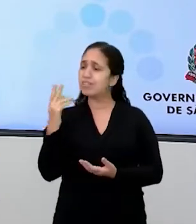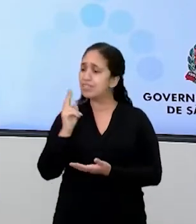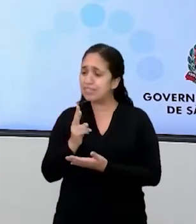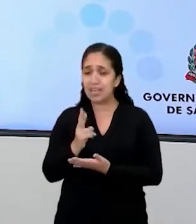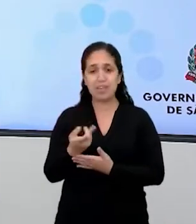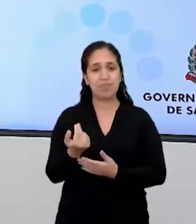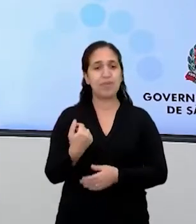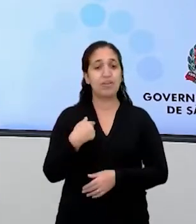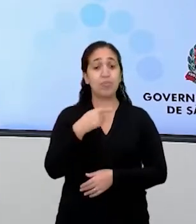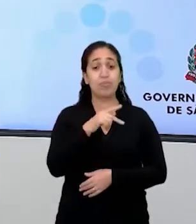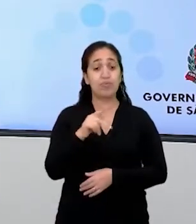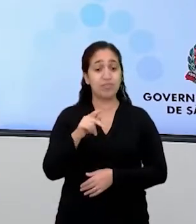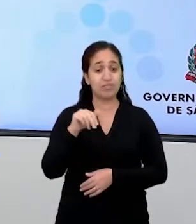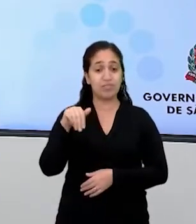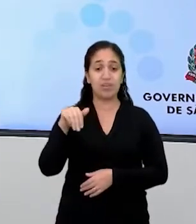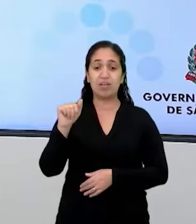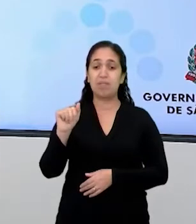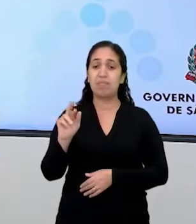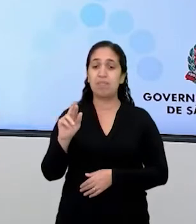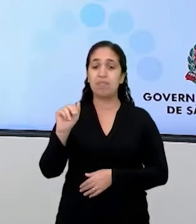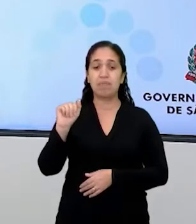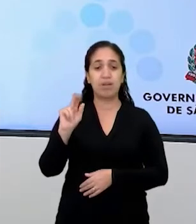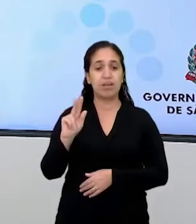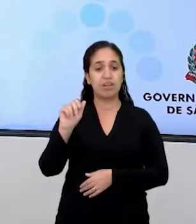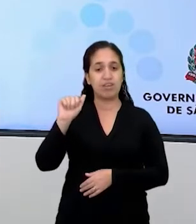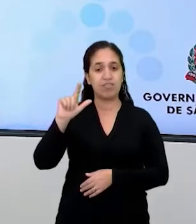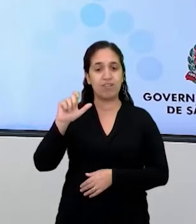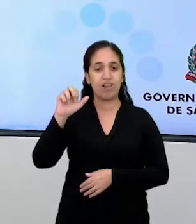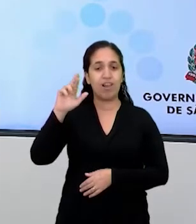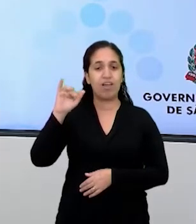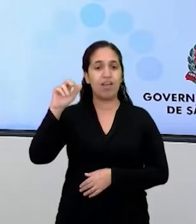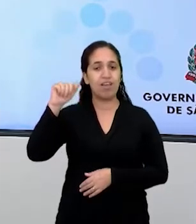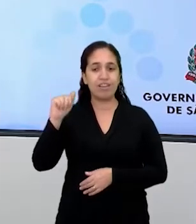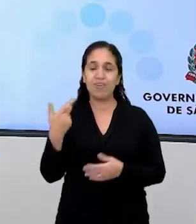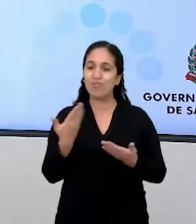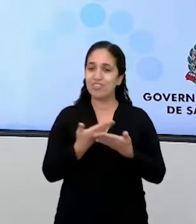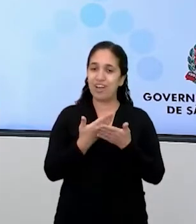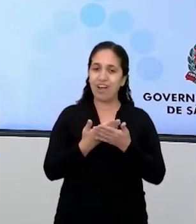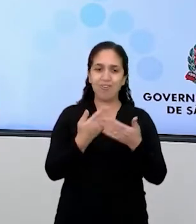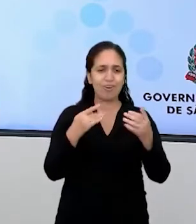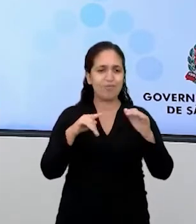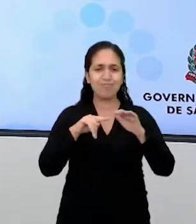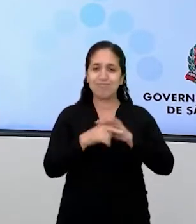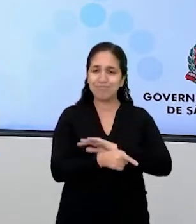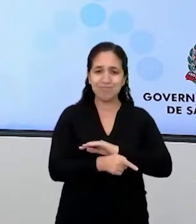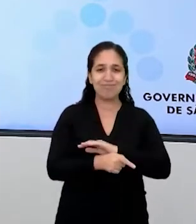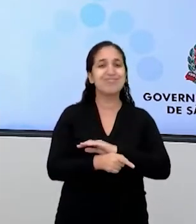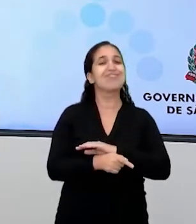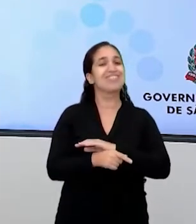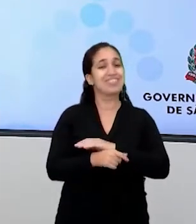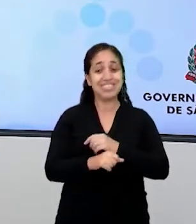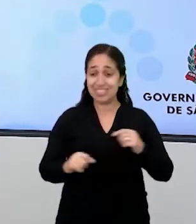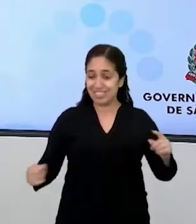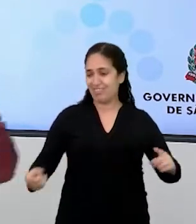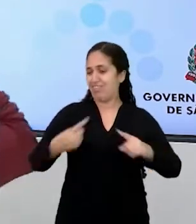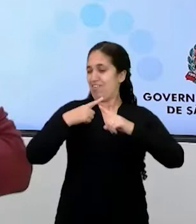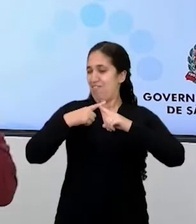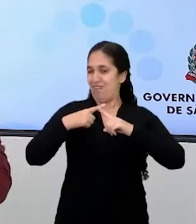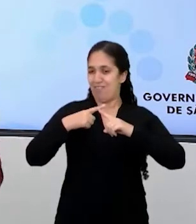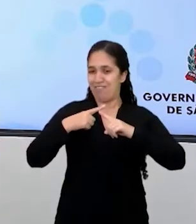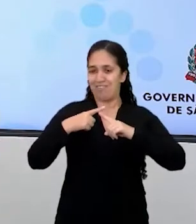professora Mara Valéria e estou aqui para mais uma aula do nosso aprofundamento Start, Hora do